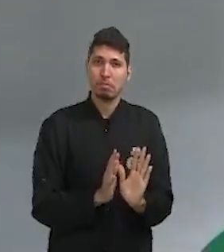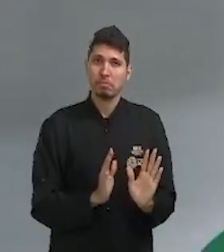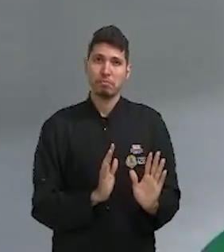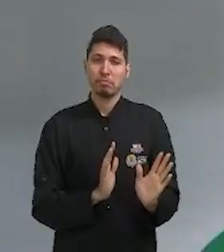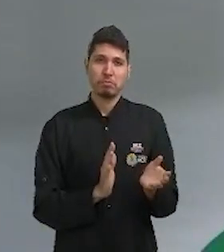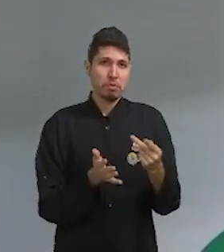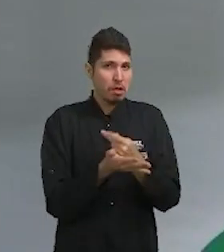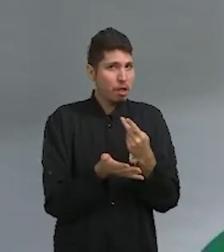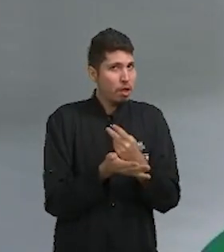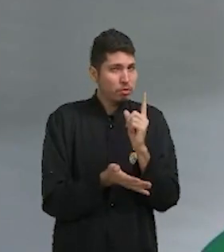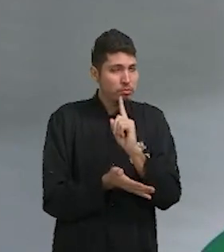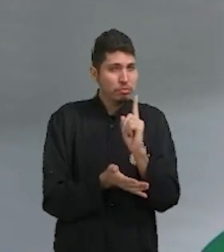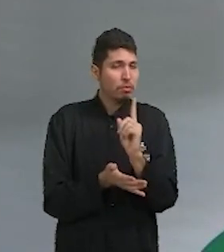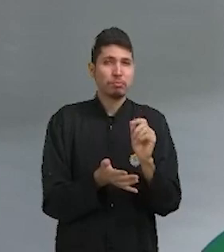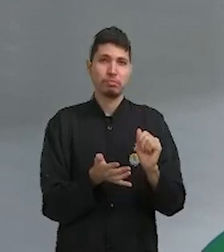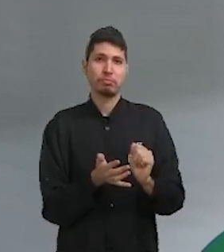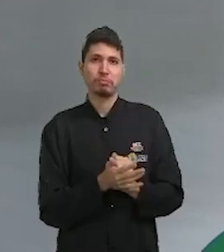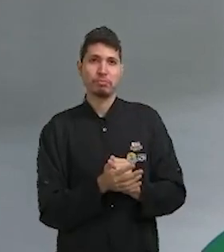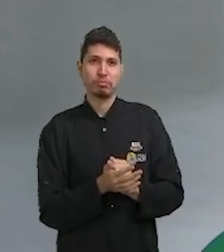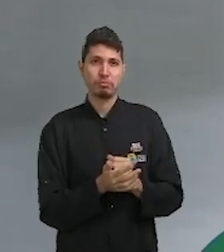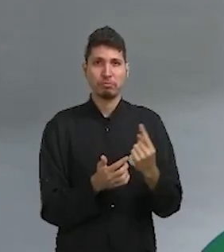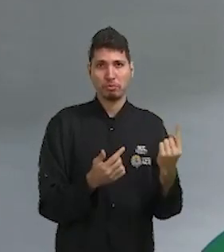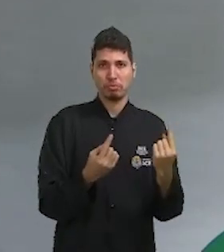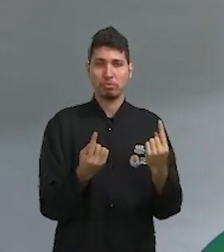à sua escrita, tá?